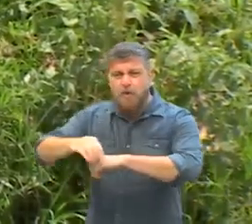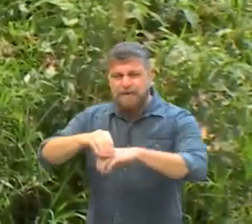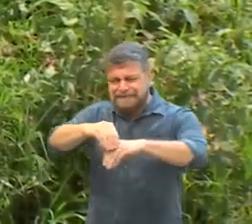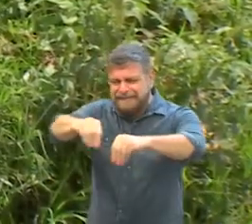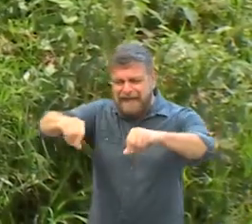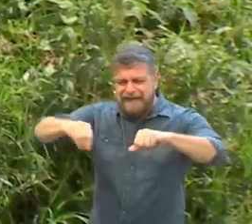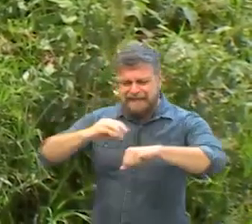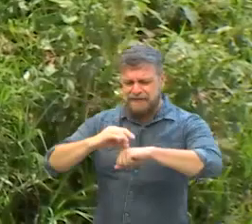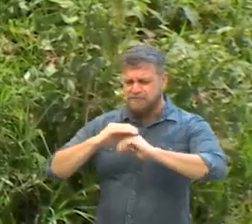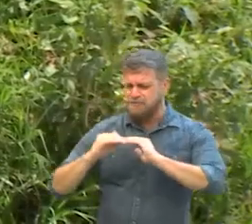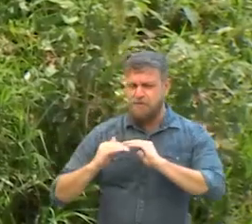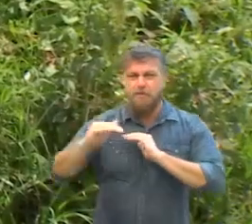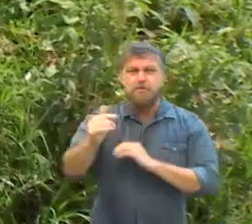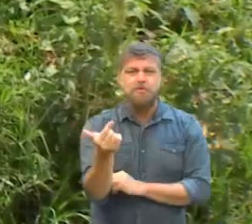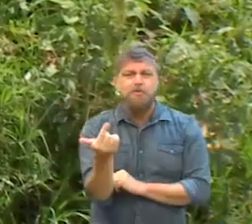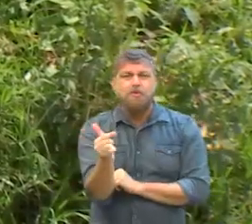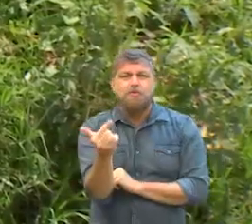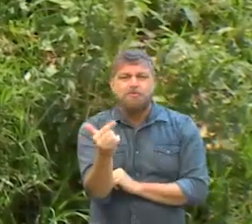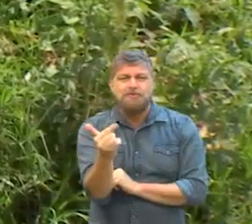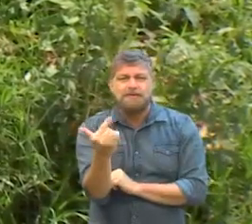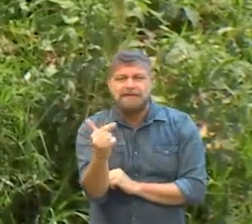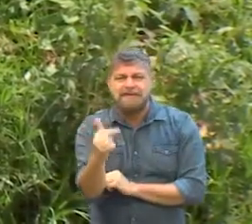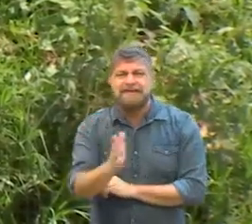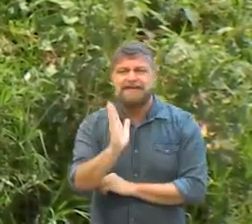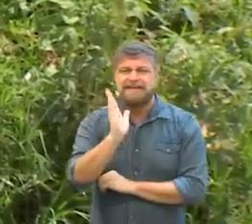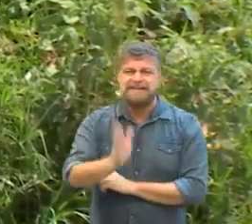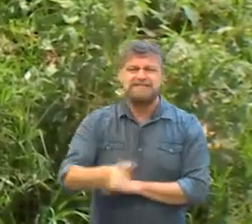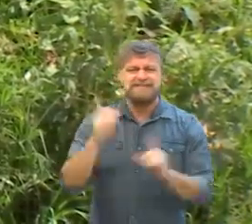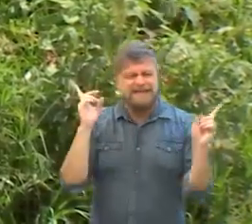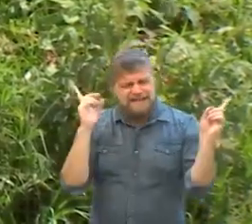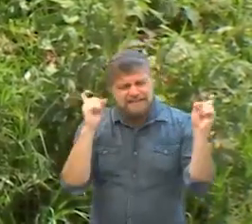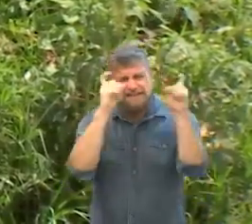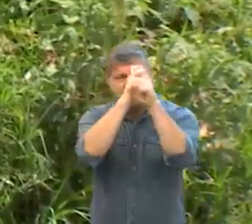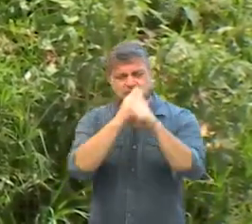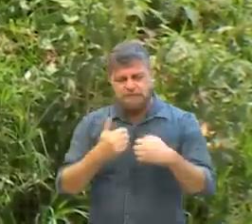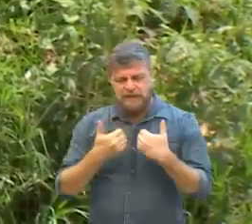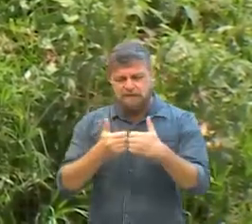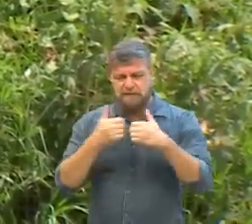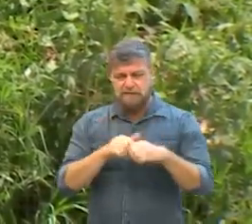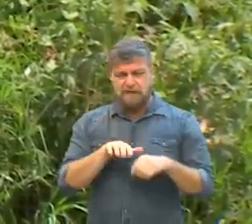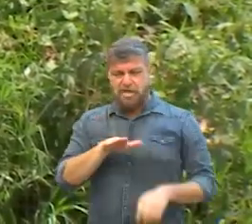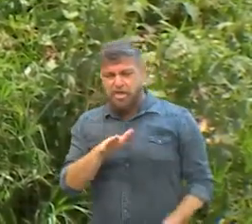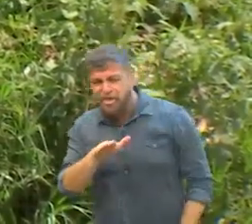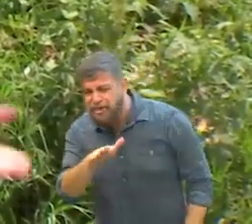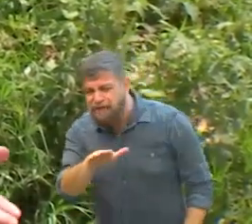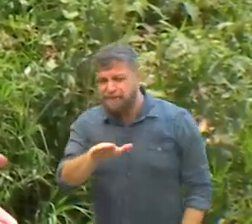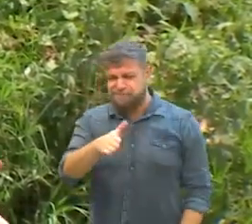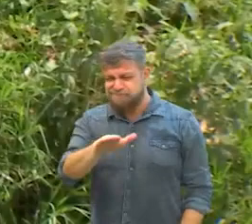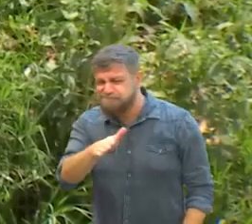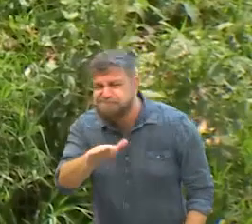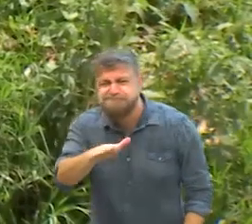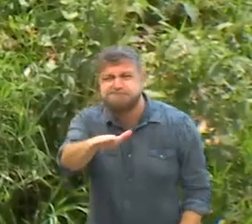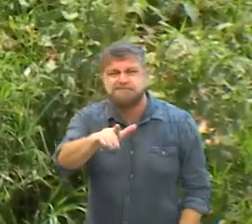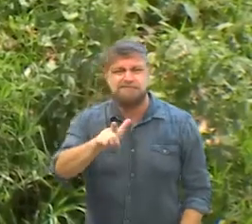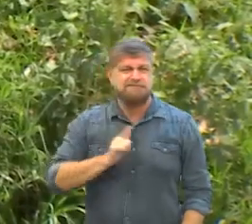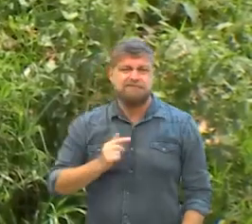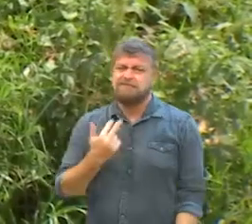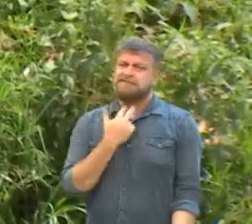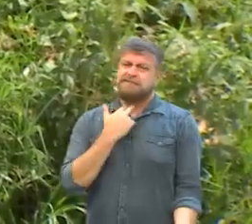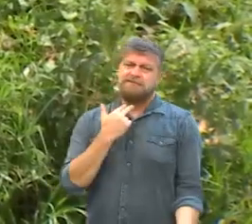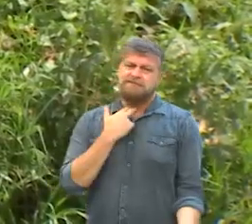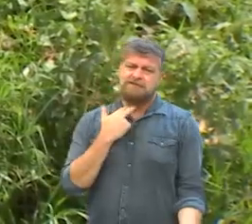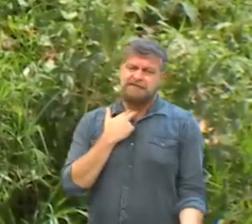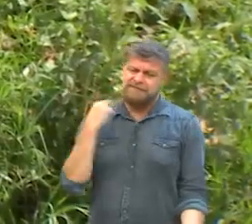sem pavimentação, o que por si só já dificulta a circulação de ônibus quando as vias estão sem condições